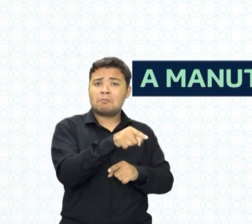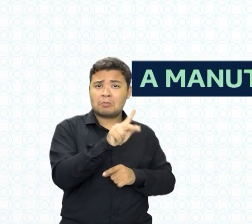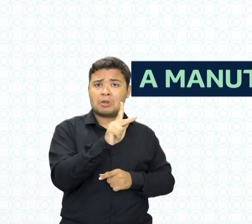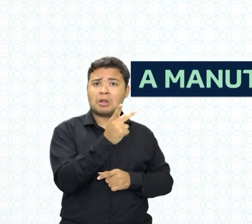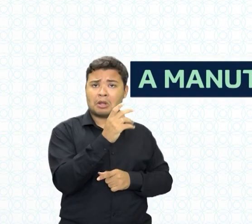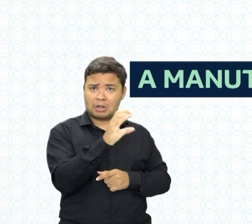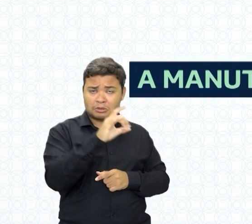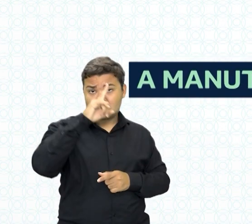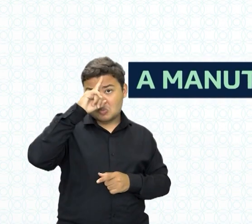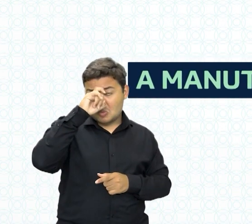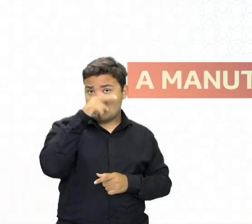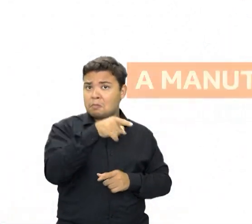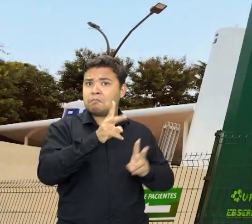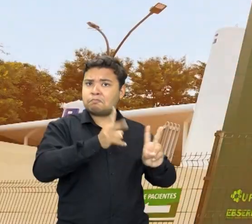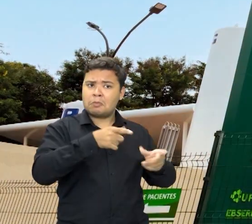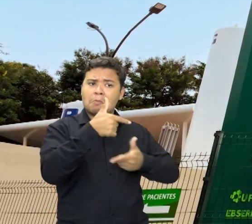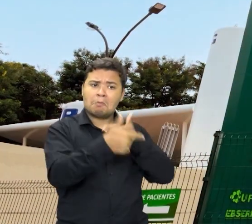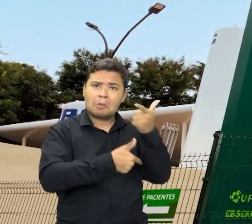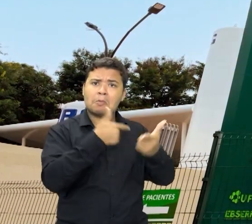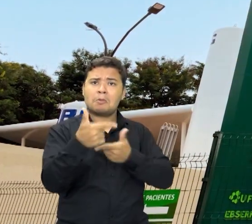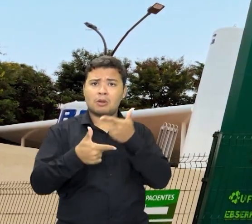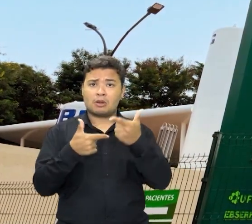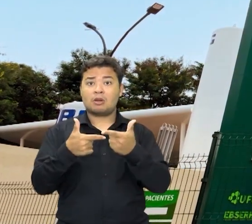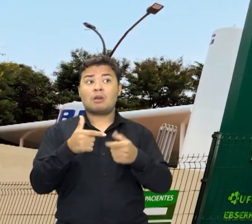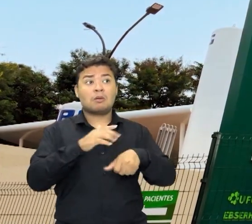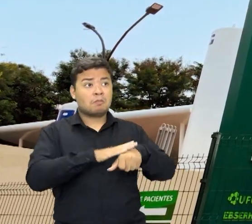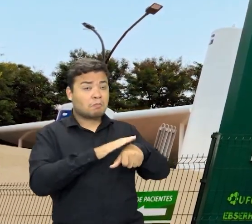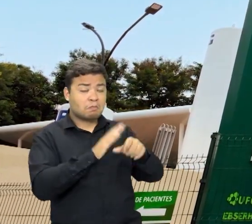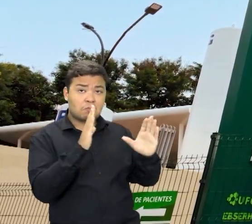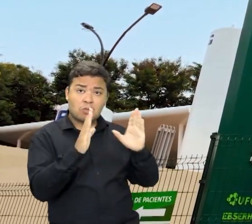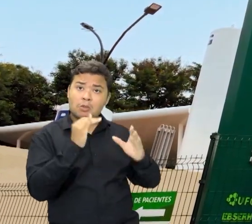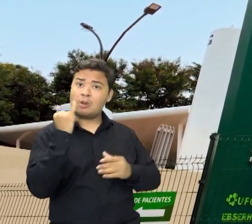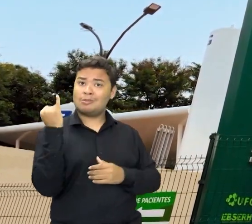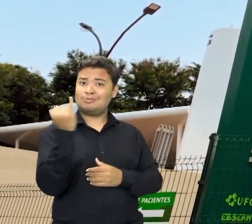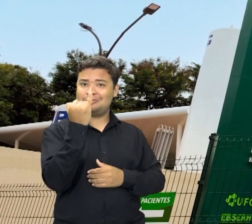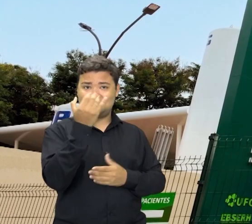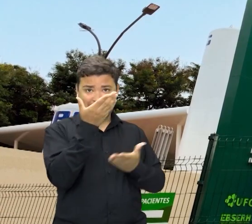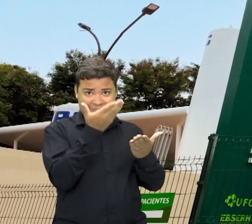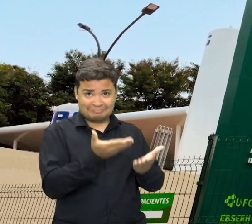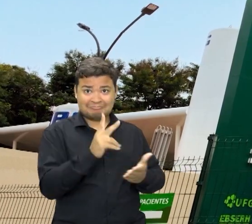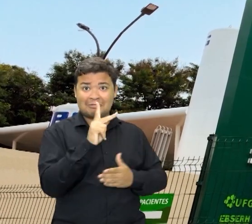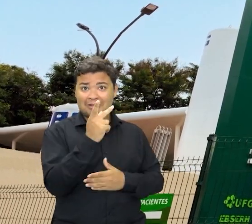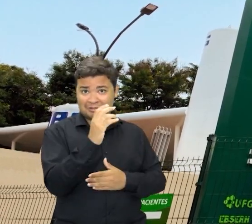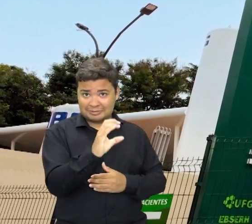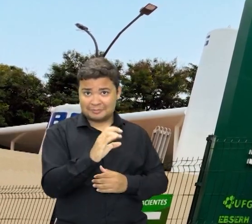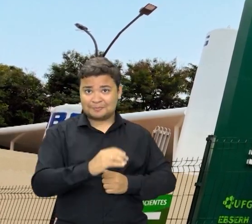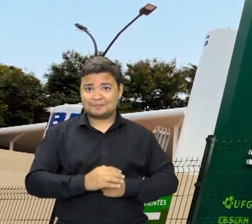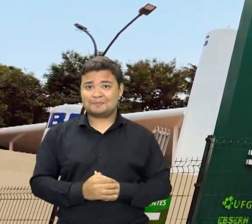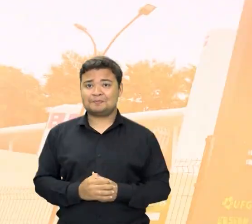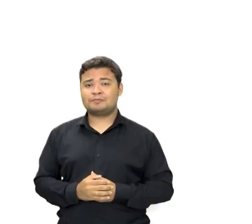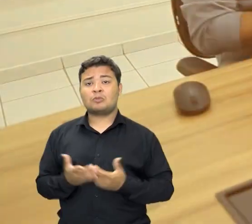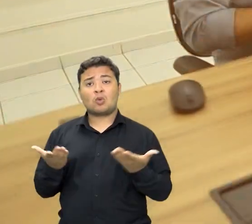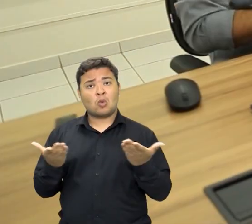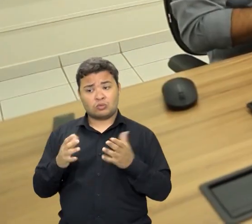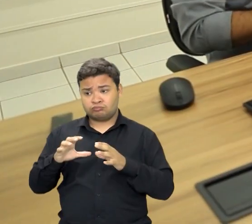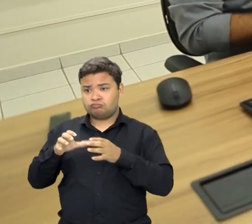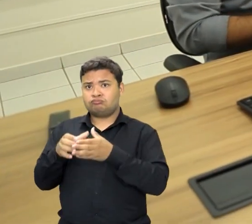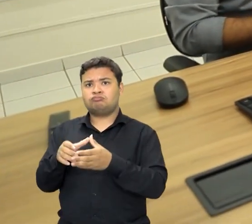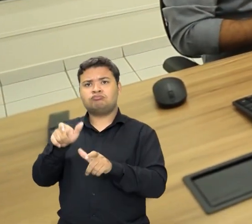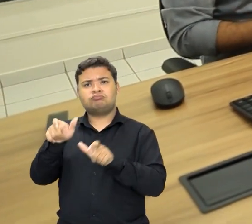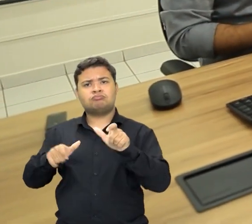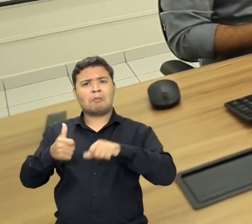população. A Fundação de Apoio ao Hospital das Clínicas, Fundac, desenvolve desde 1998 um trabalho